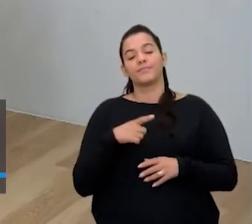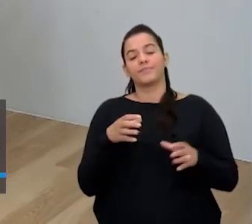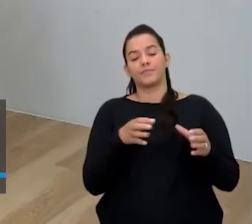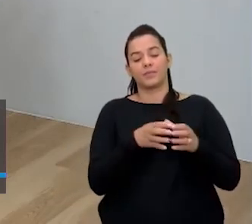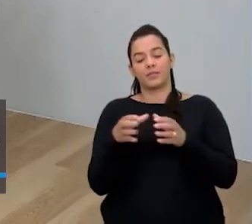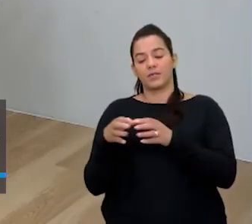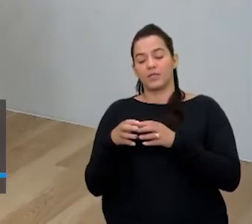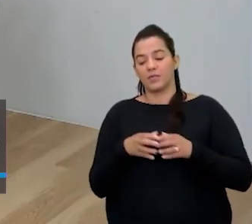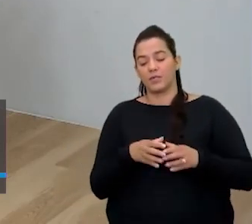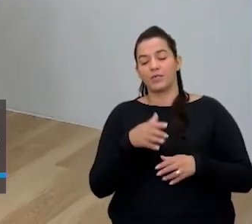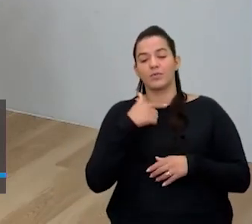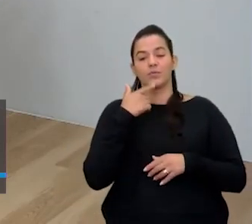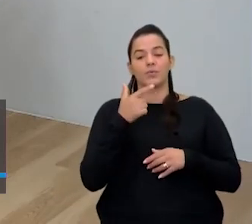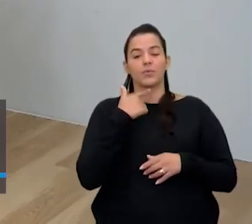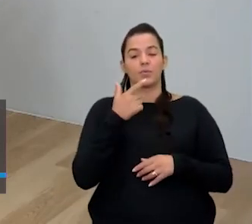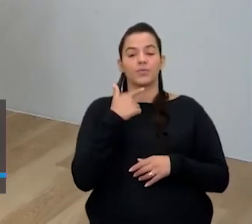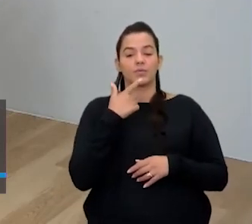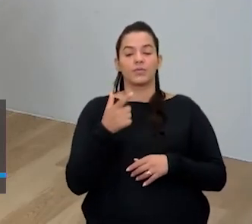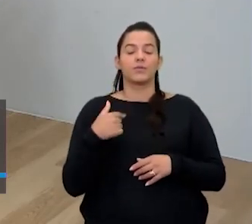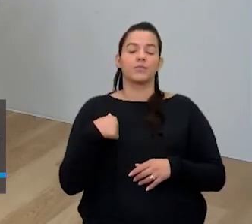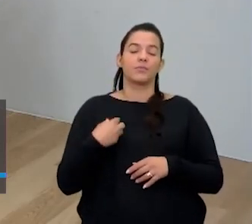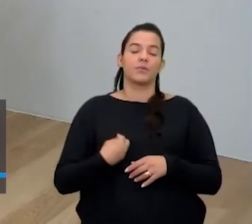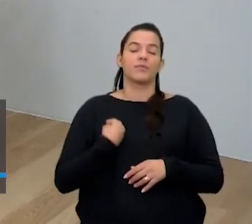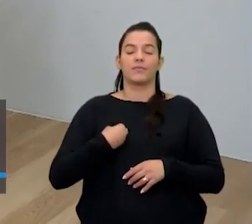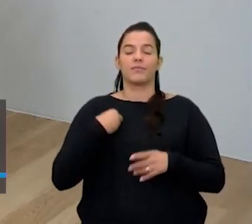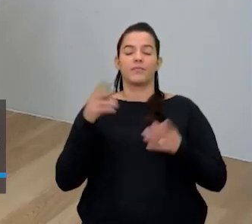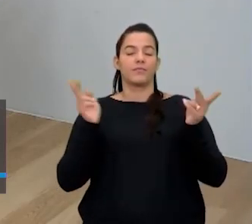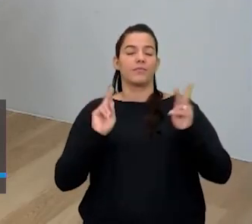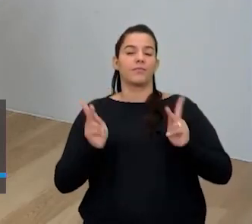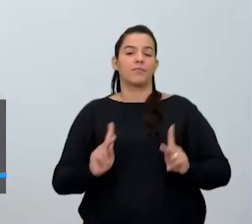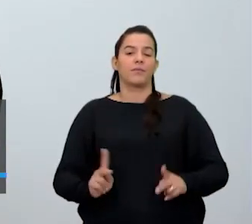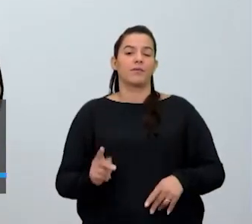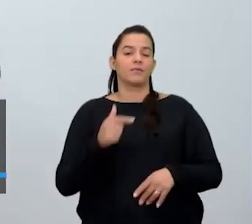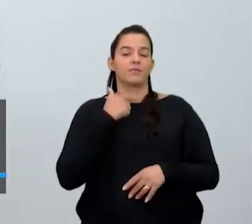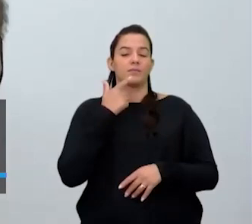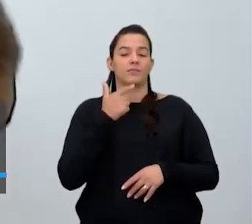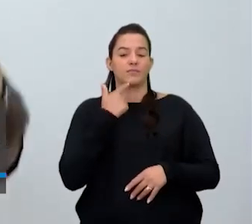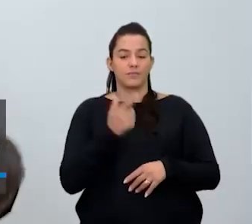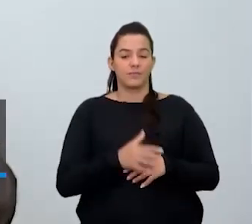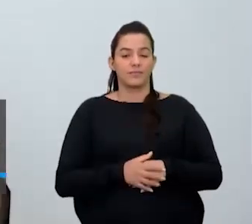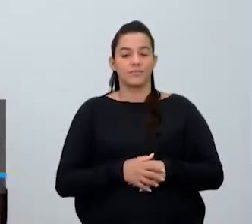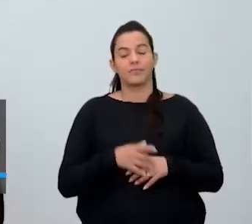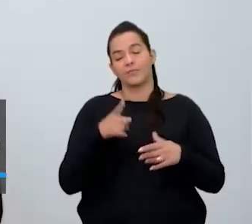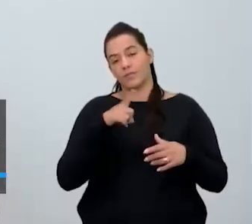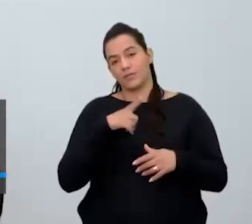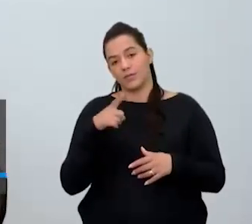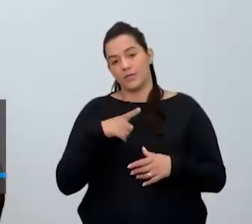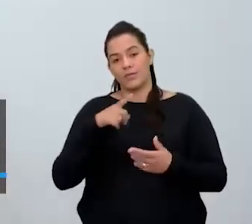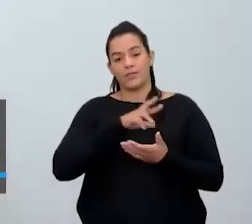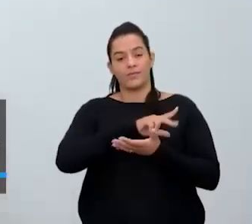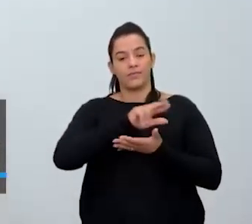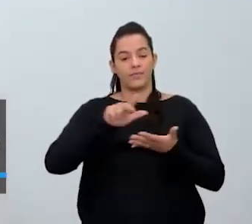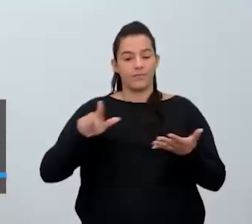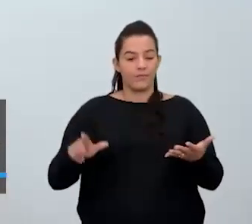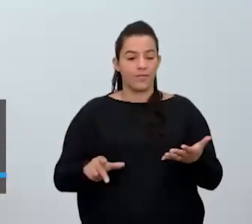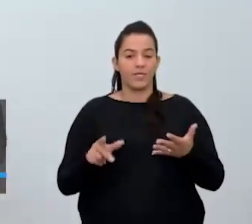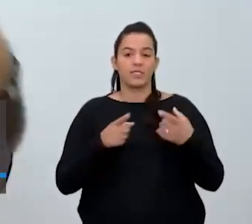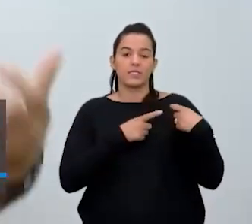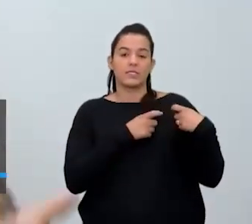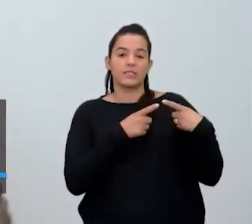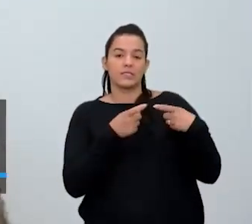mais conviver pacificamente, né? E aí, várias guerras civis